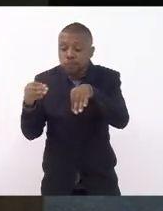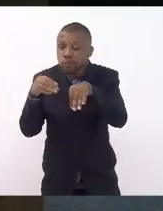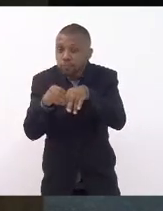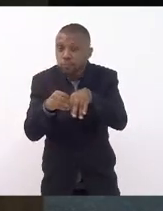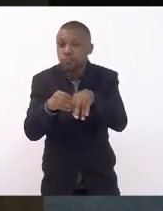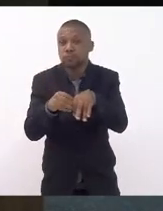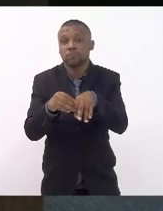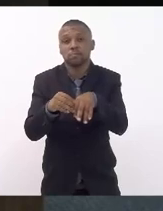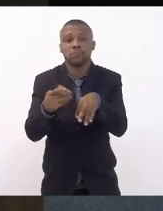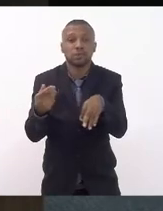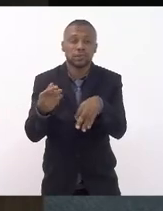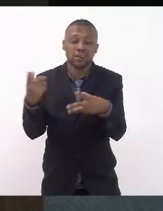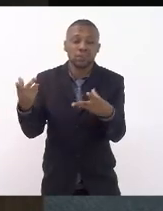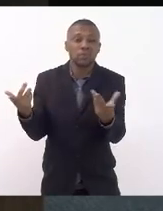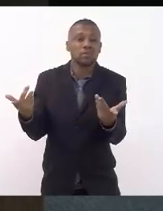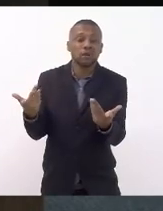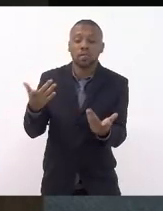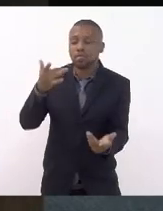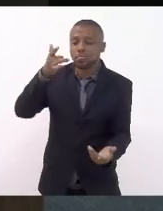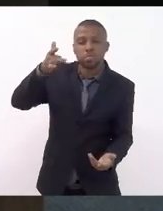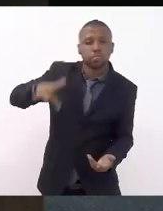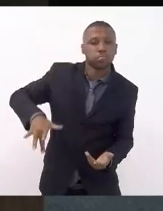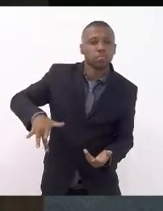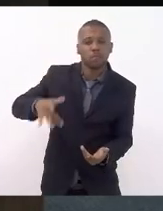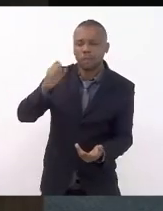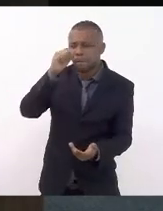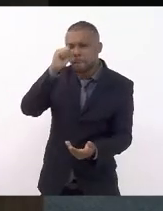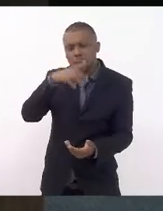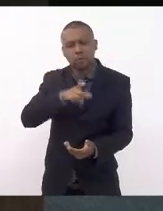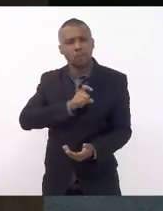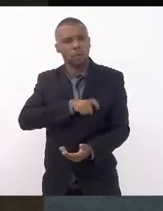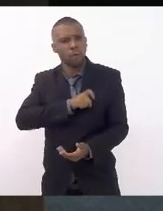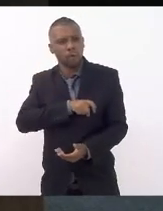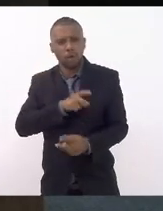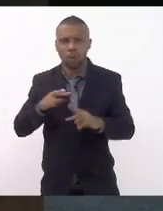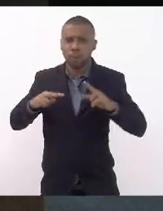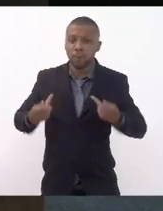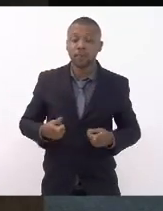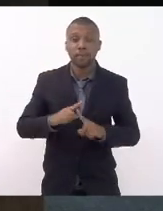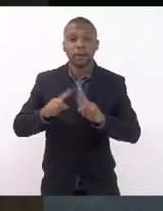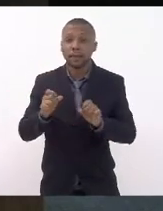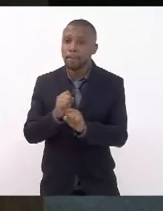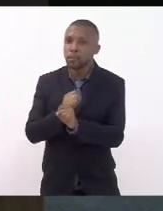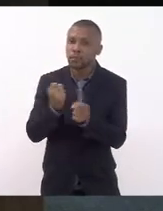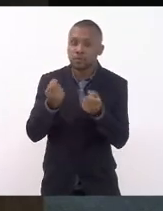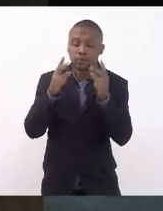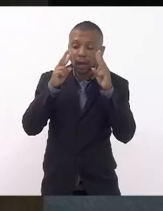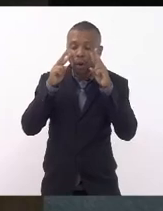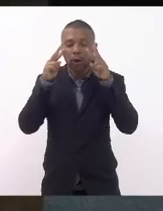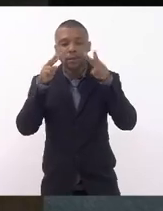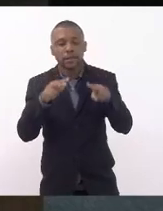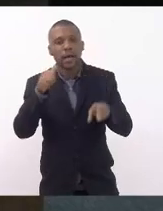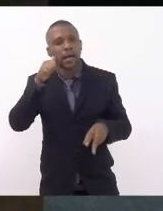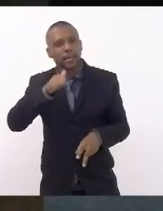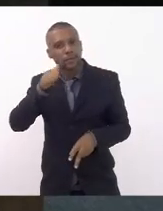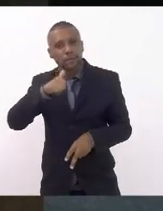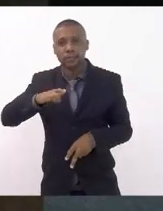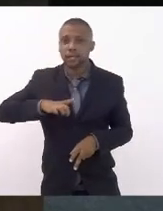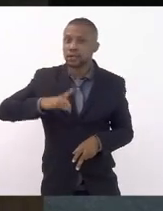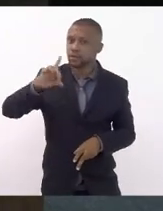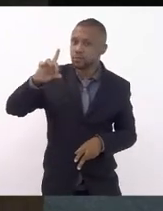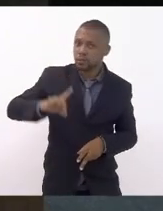não é só a degradação humana, mas é a inviabilização de reconhecimento dessas mulheres com os seus